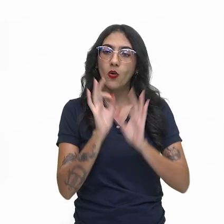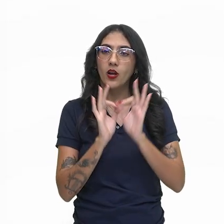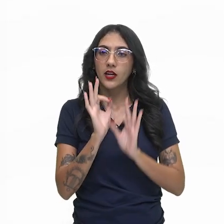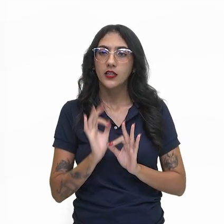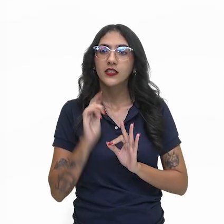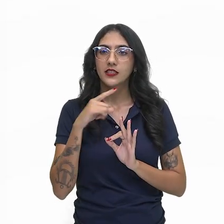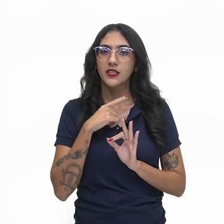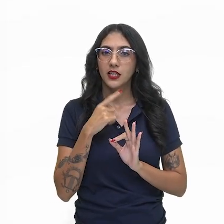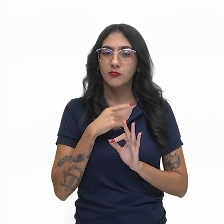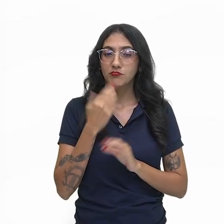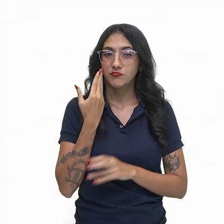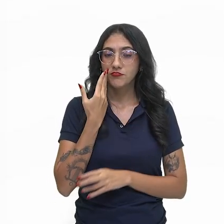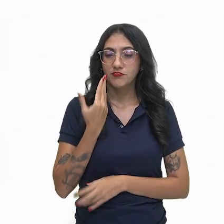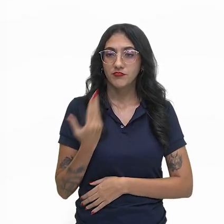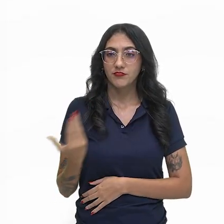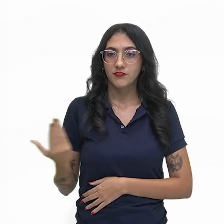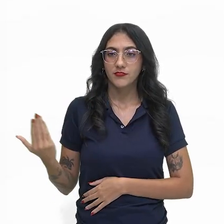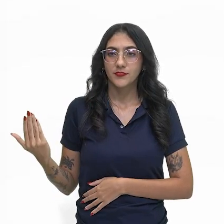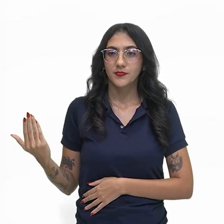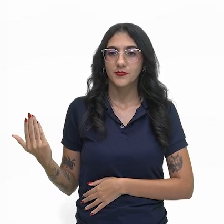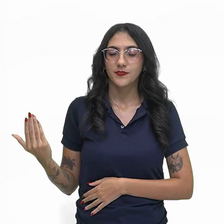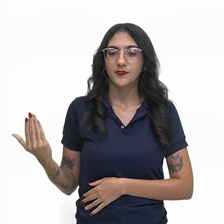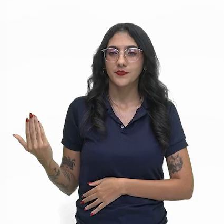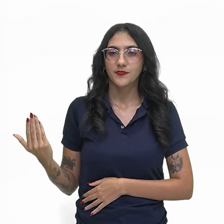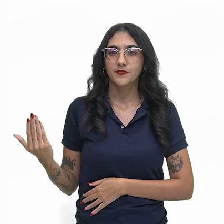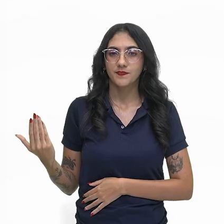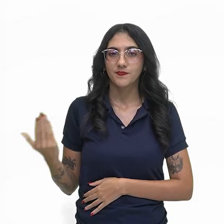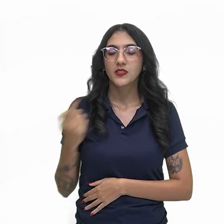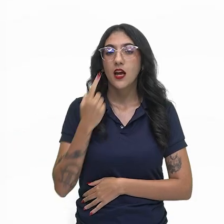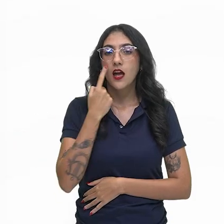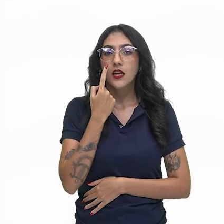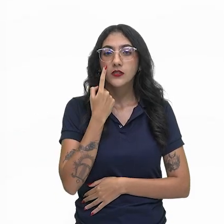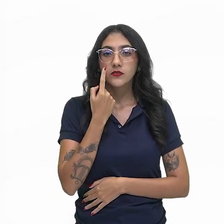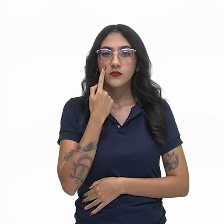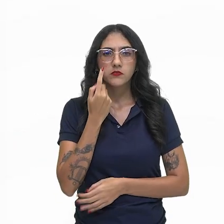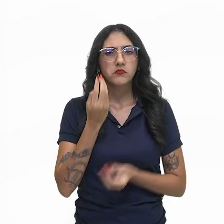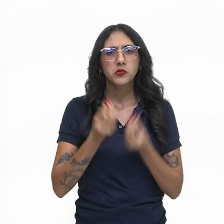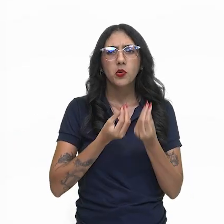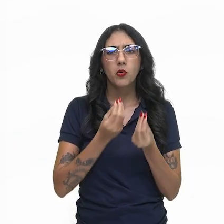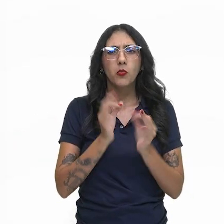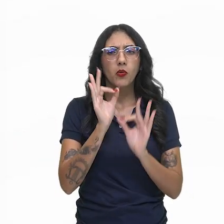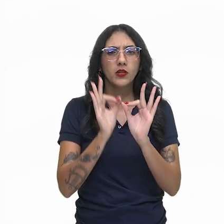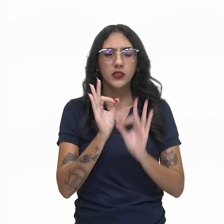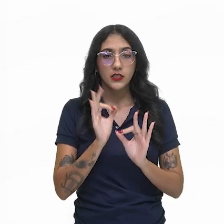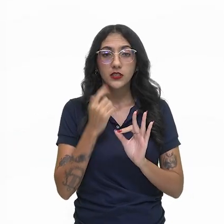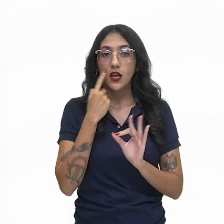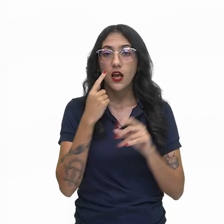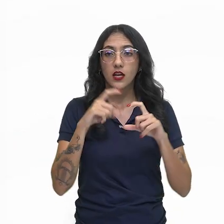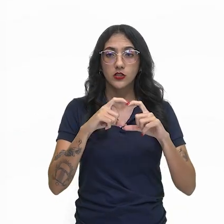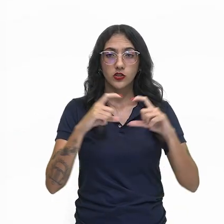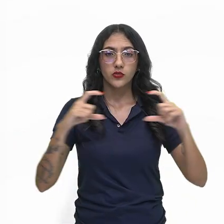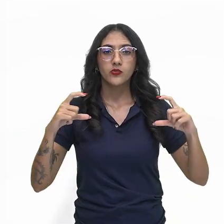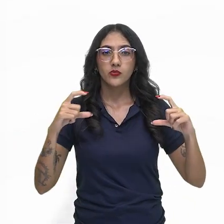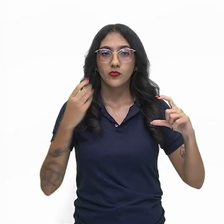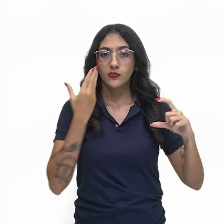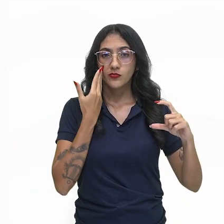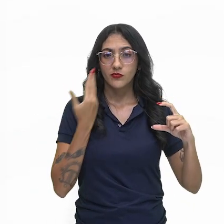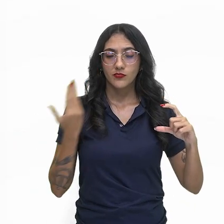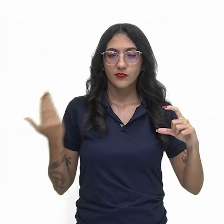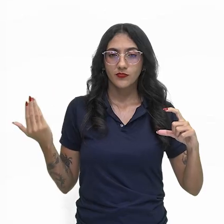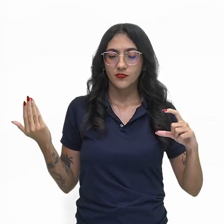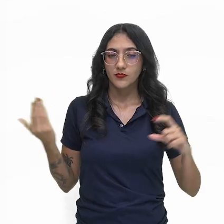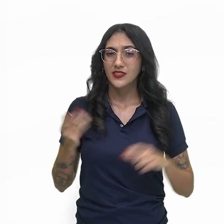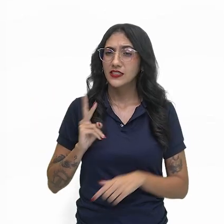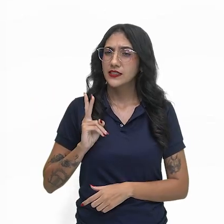em notação científica. E aí, olha como é que é a notação científica, a forma da notação científica.